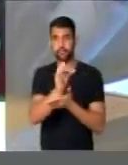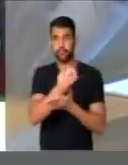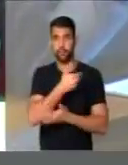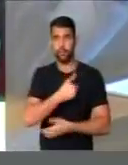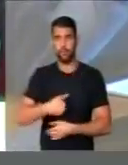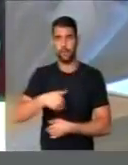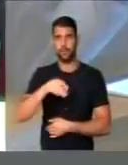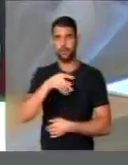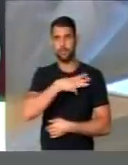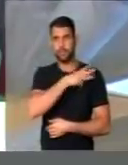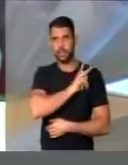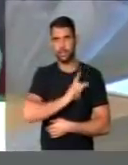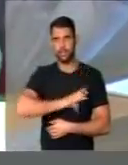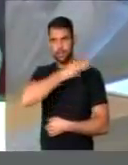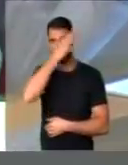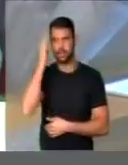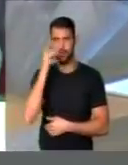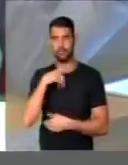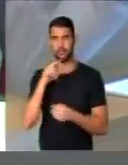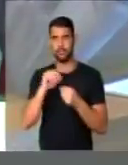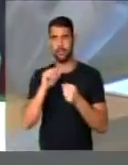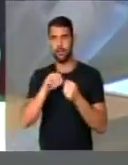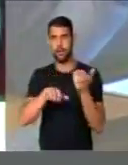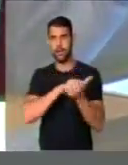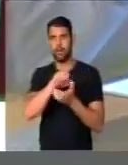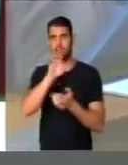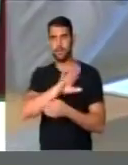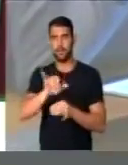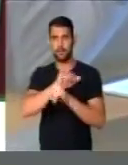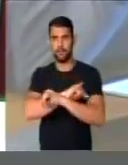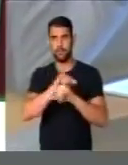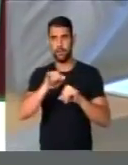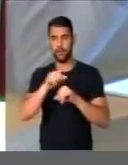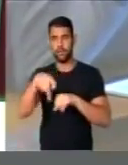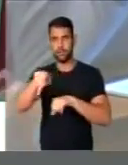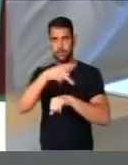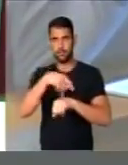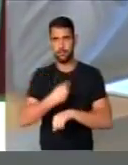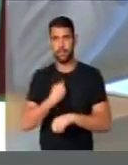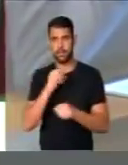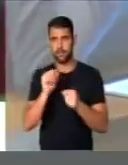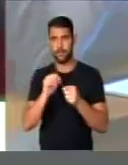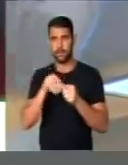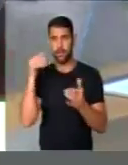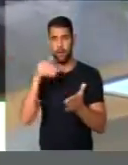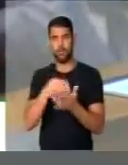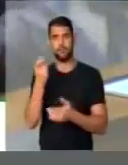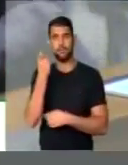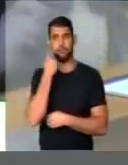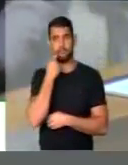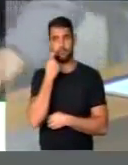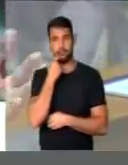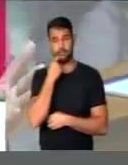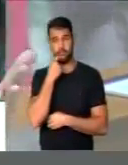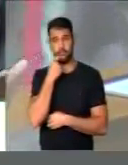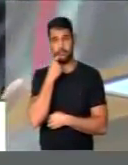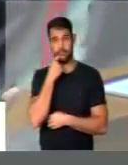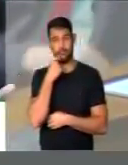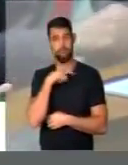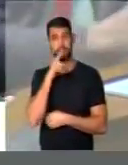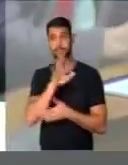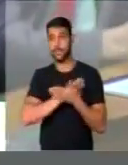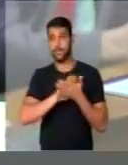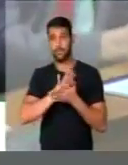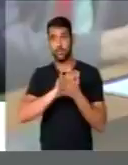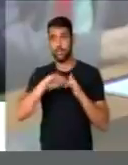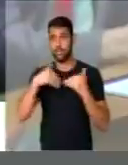do governo Temer, deu à greve geral que esse país fez na última sexta-feira. Não